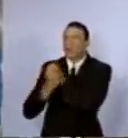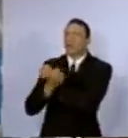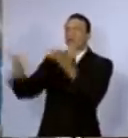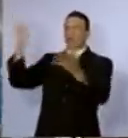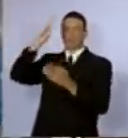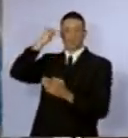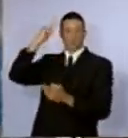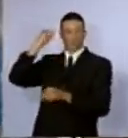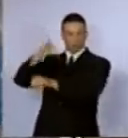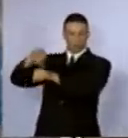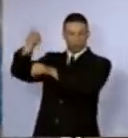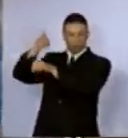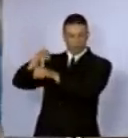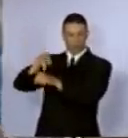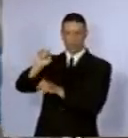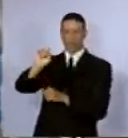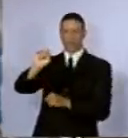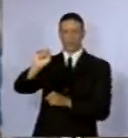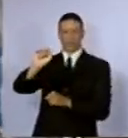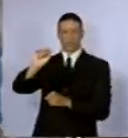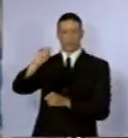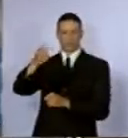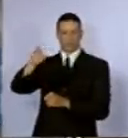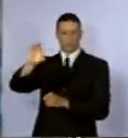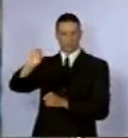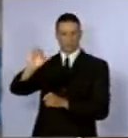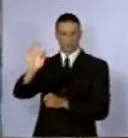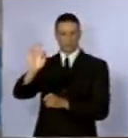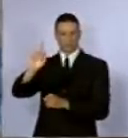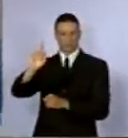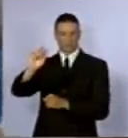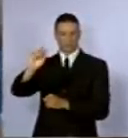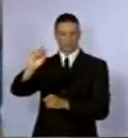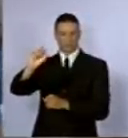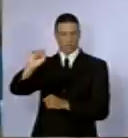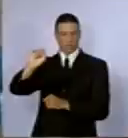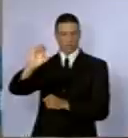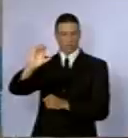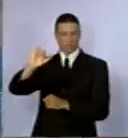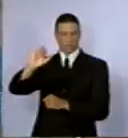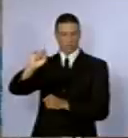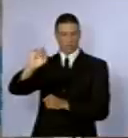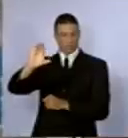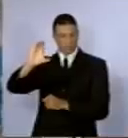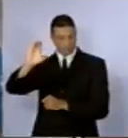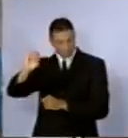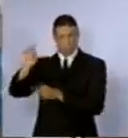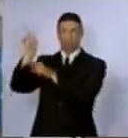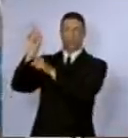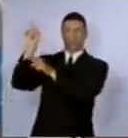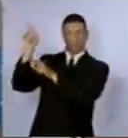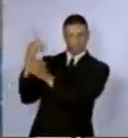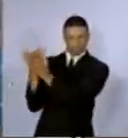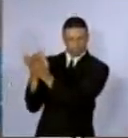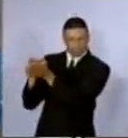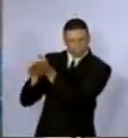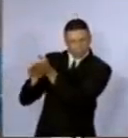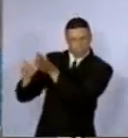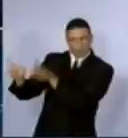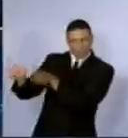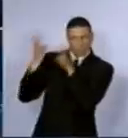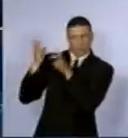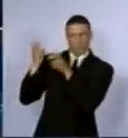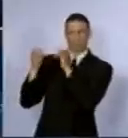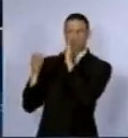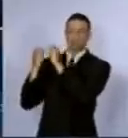San Francisco, que utilizou como referência essa torre Sutro. Que, se vocês observarem os dados aqui alcançados, nós temos aqui estudos